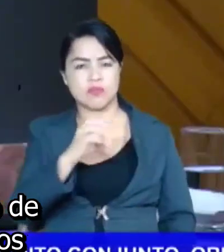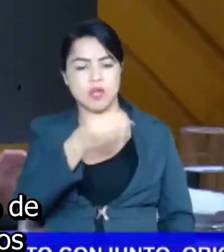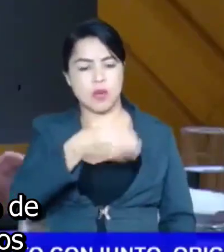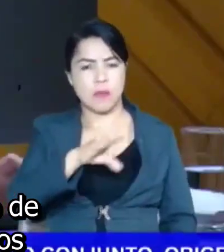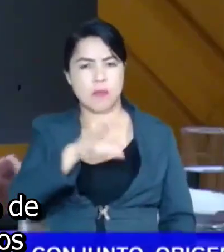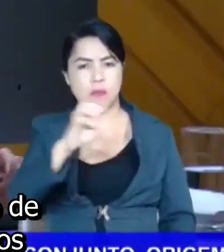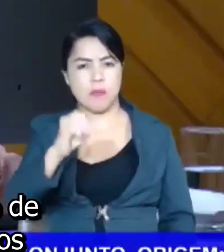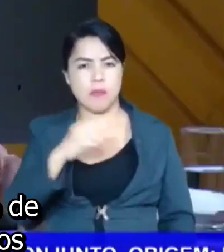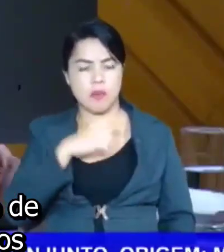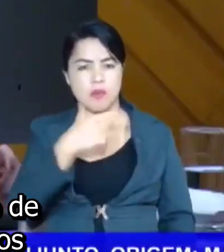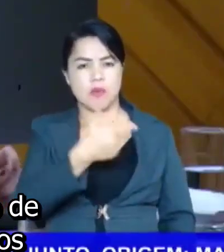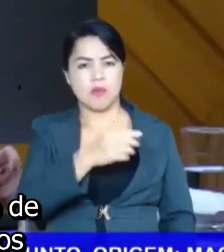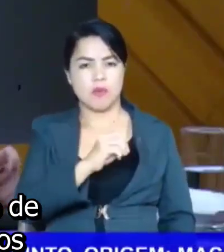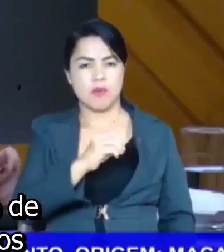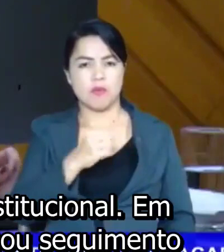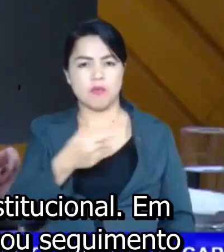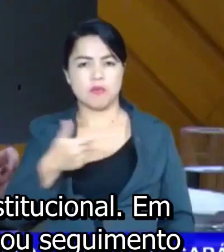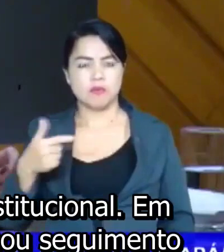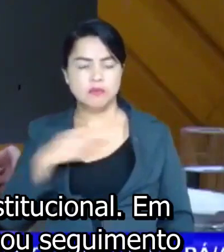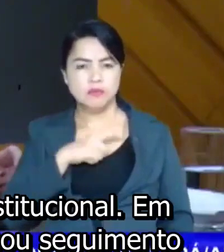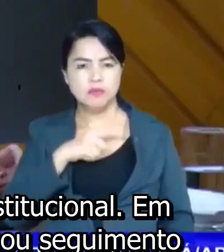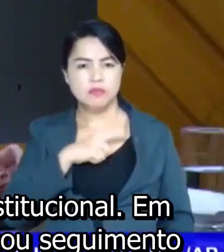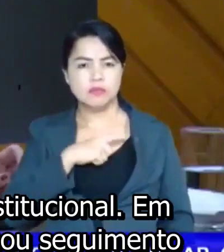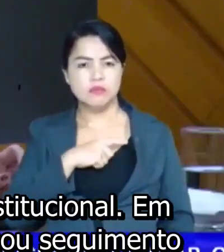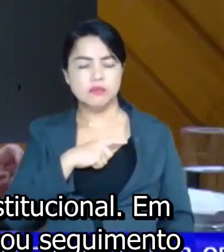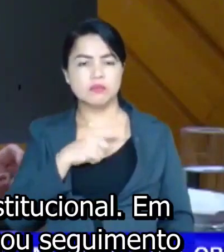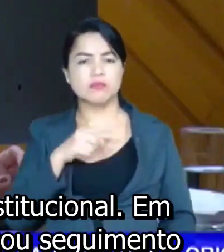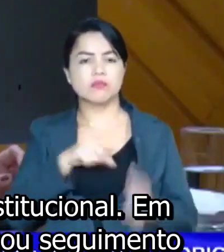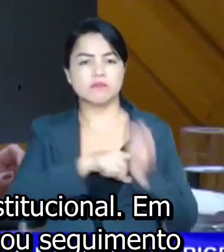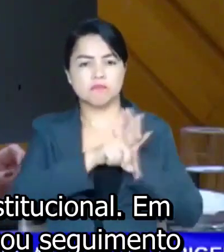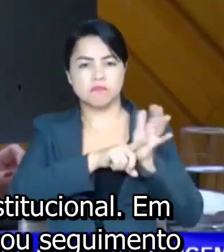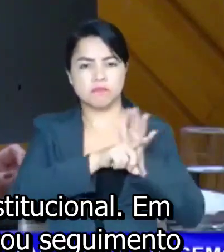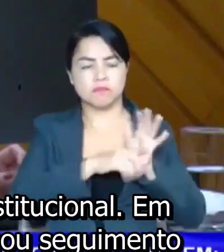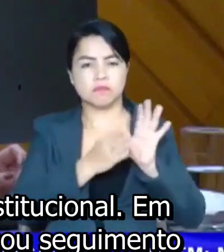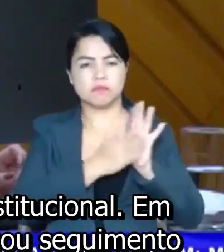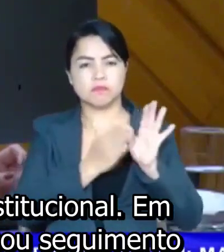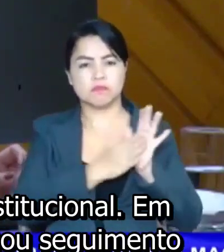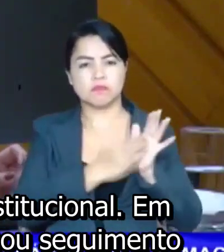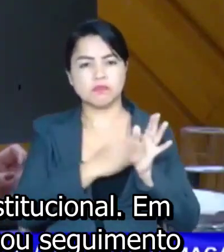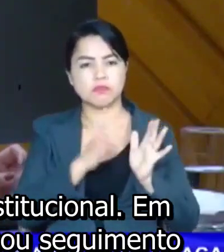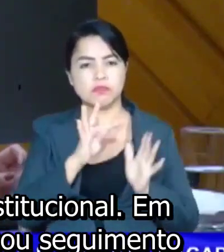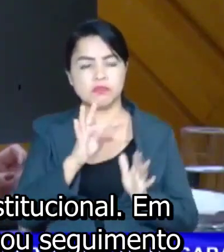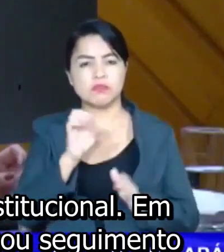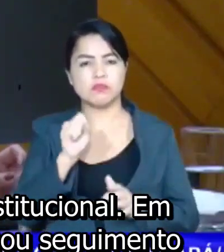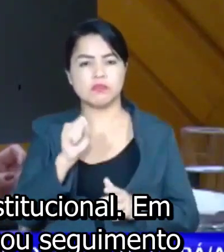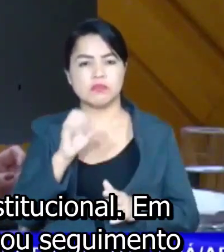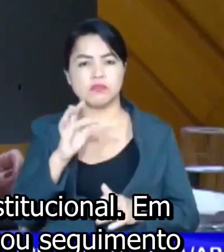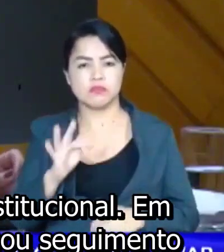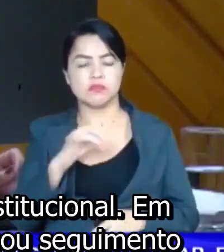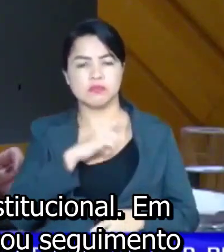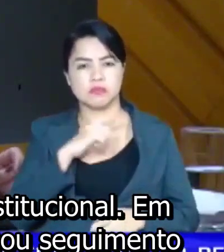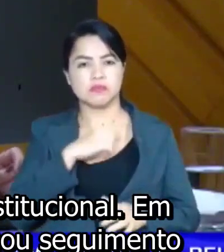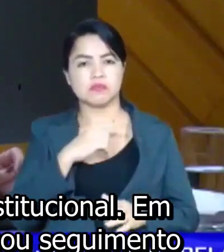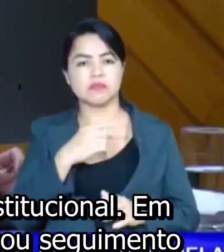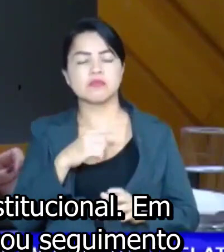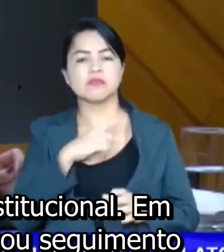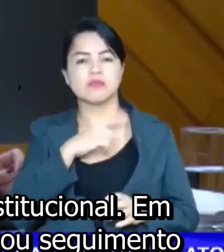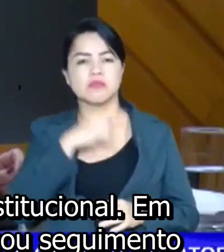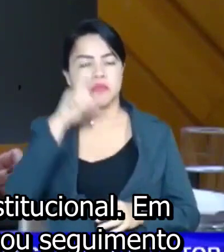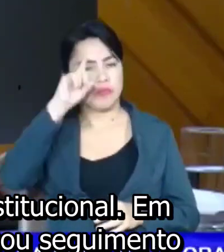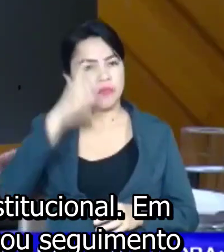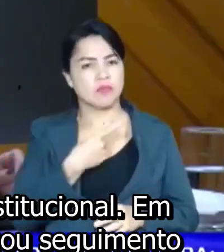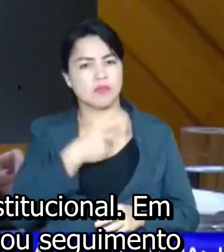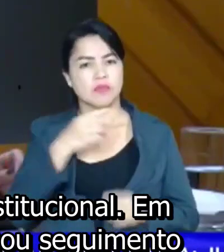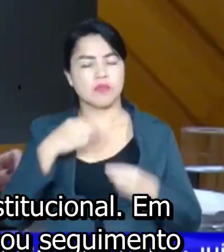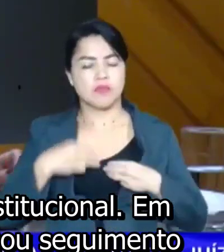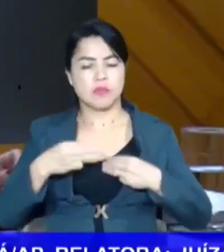2022, o ora agravante ajuizou, sob os mesmos fundamentos de mérito perante o STF, reclamação constitucional, em que a decisão da relatoria do ministro